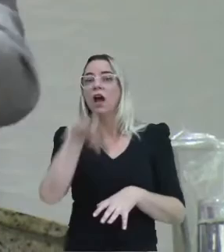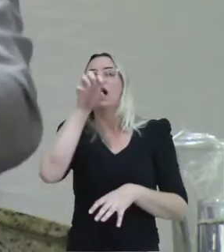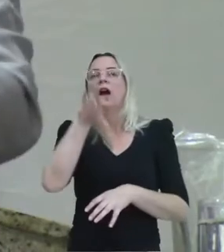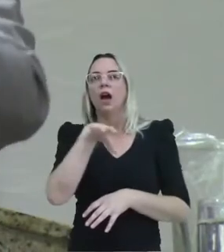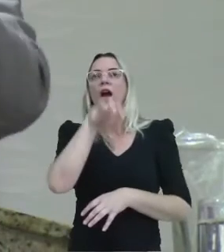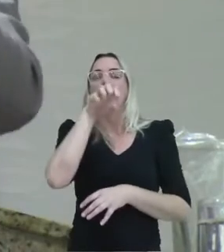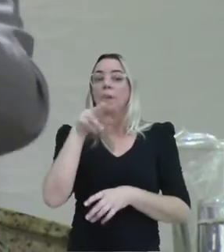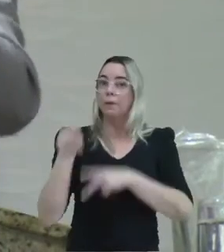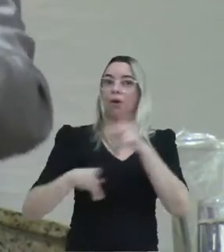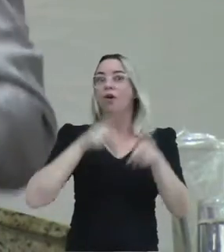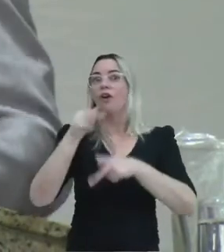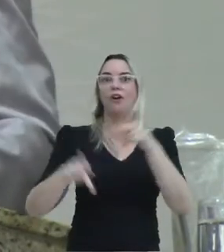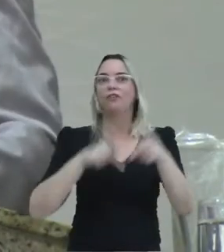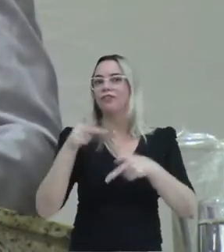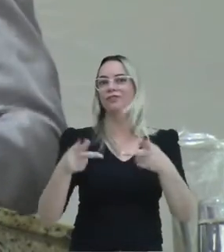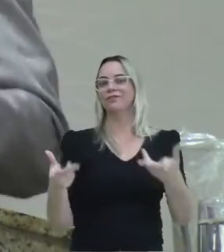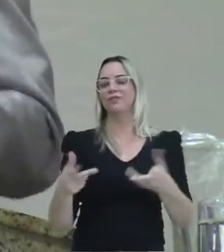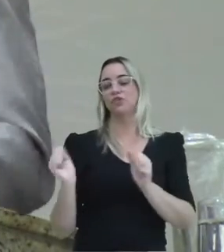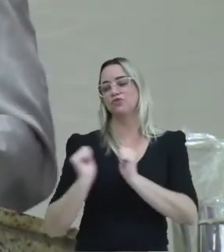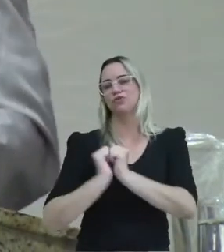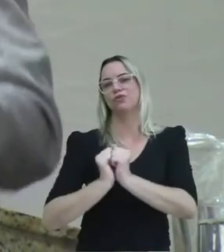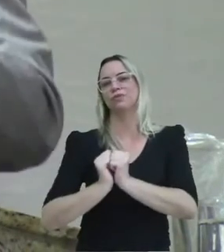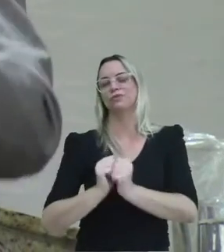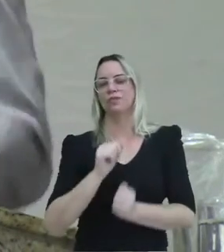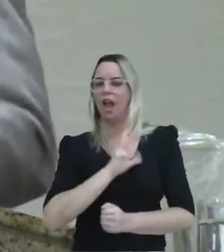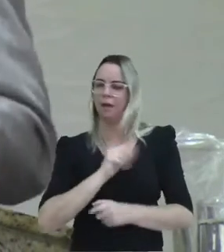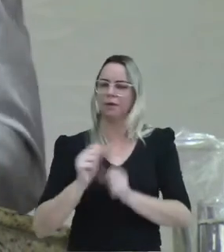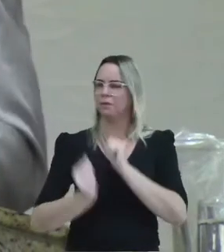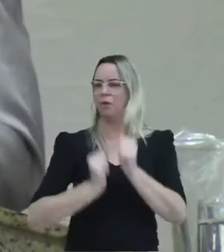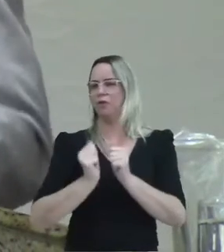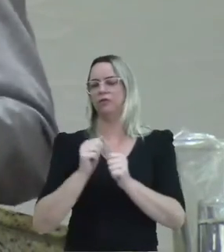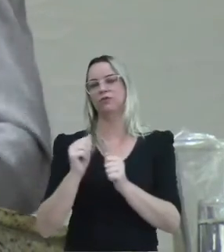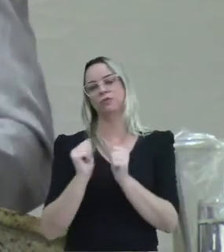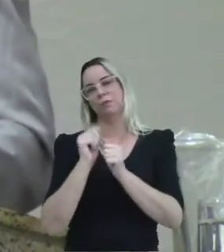você é cheiro do povo. Então, muito obrigado por tudo.